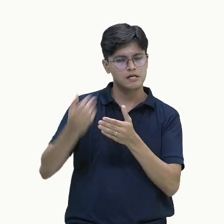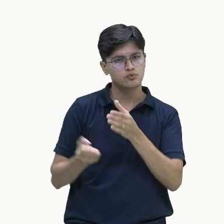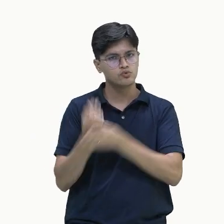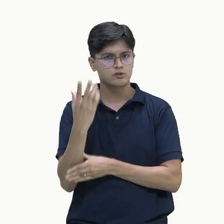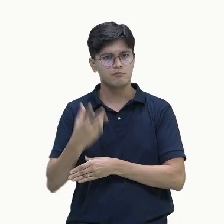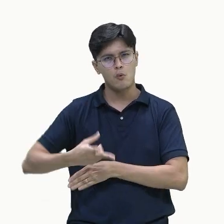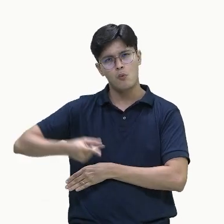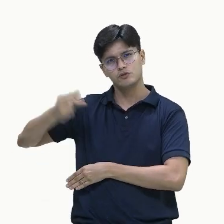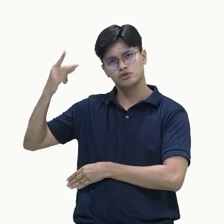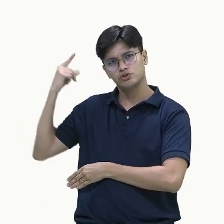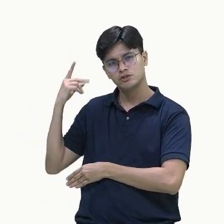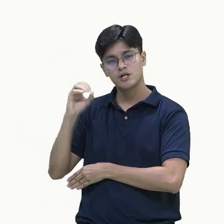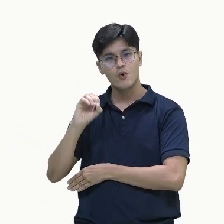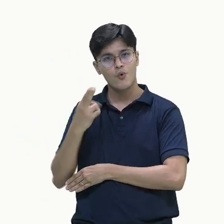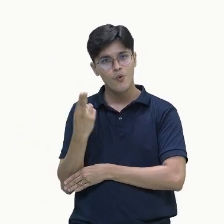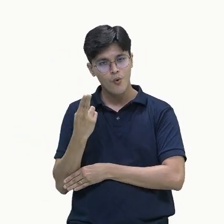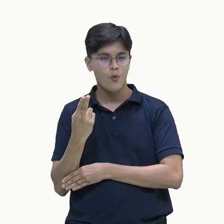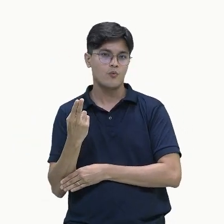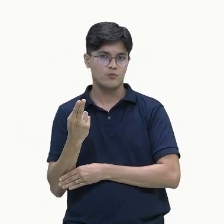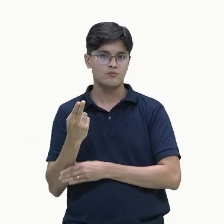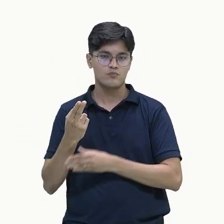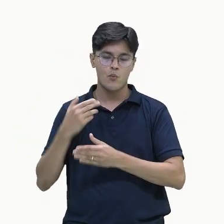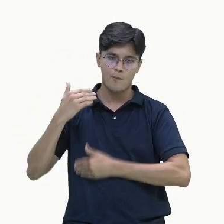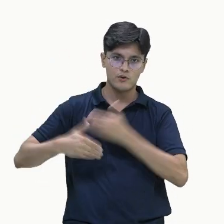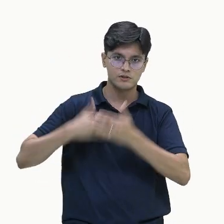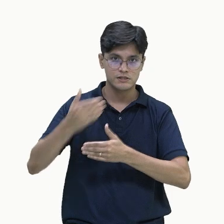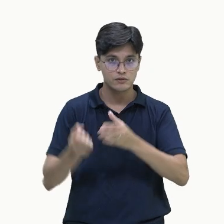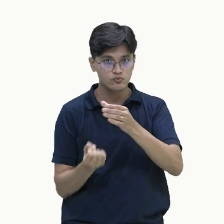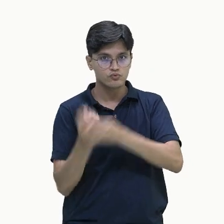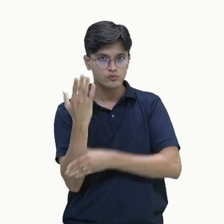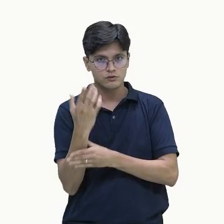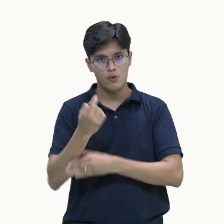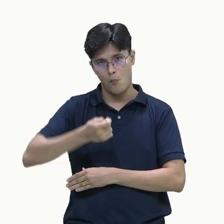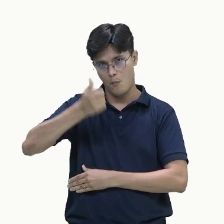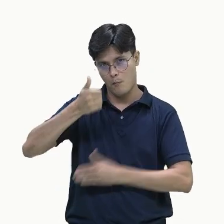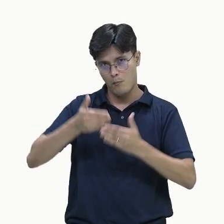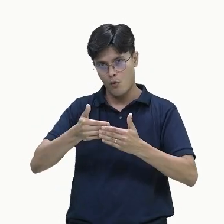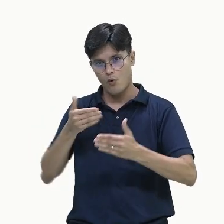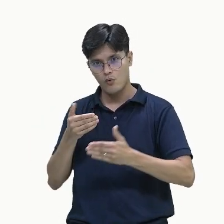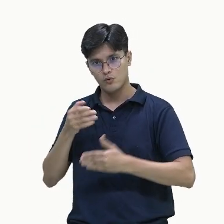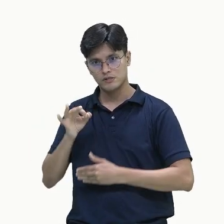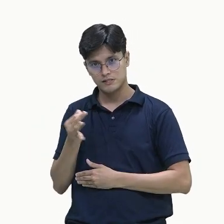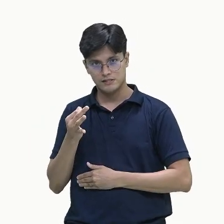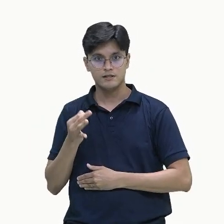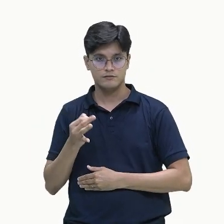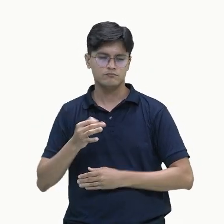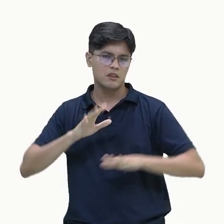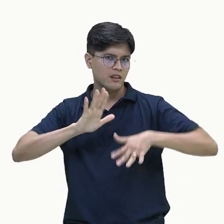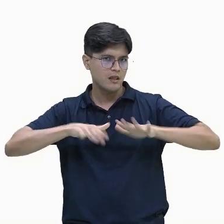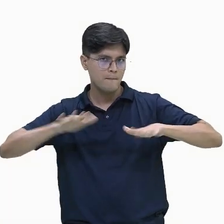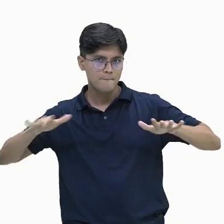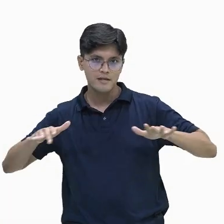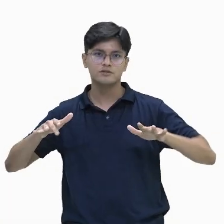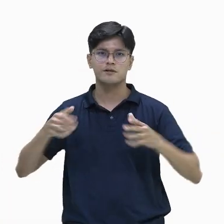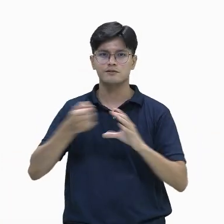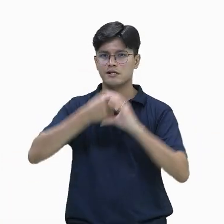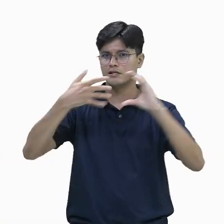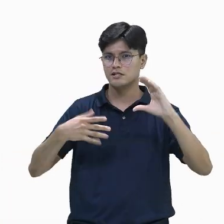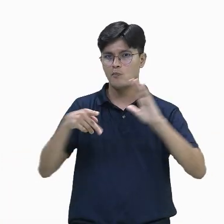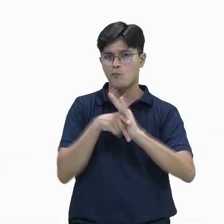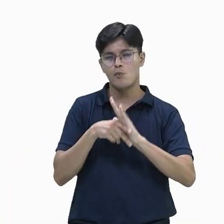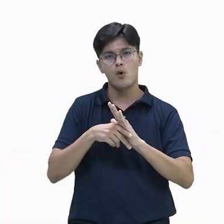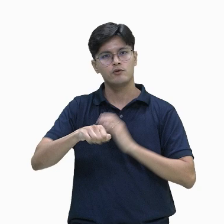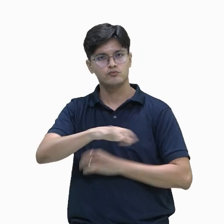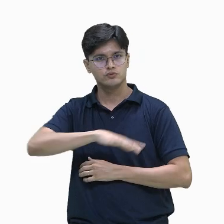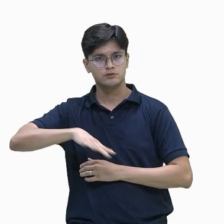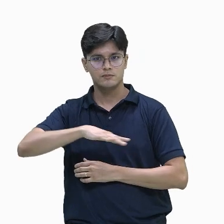do lugar onde você está avaliando, se passou por um processo de erosão ou não, entre outras condições. Ocupação humana